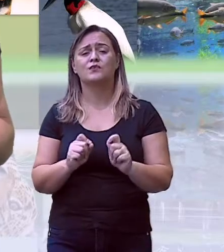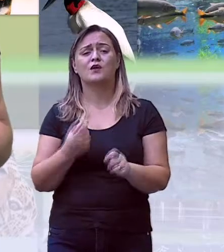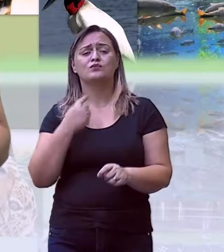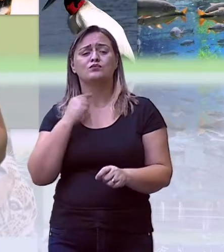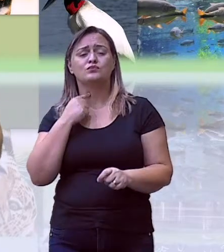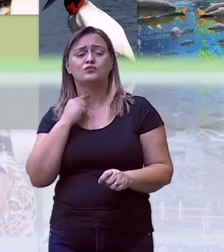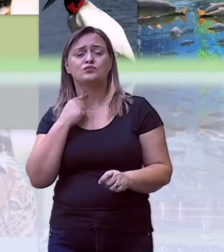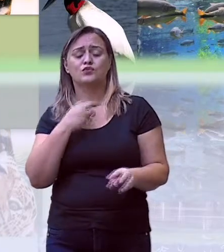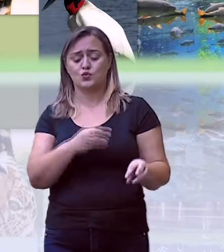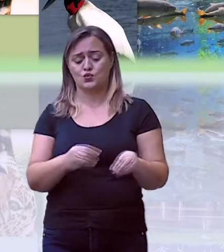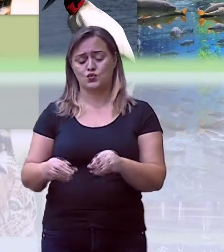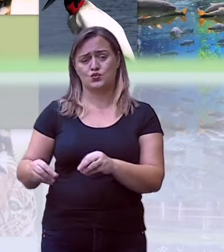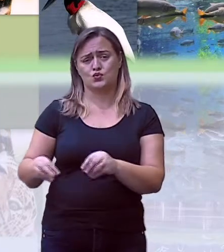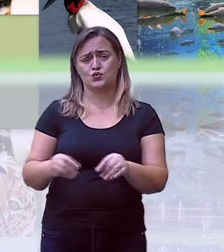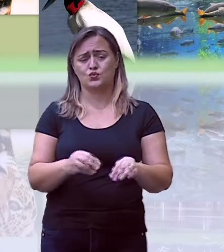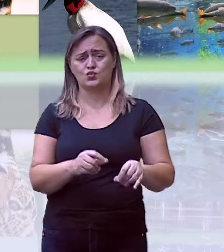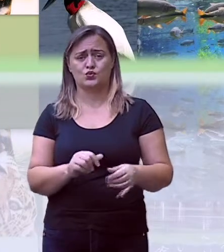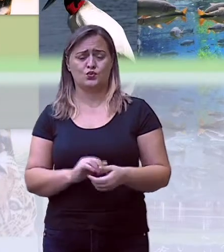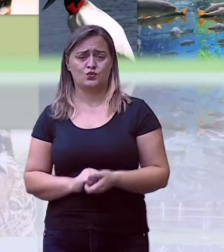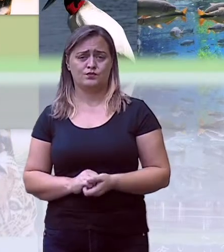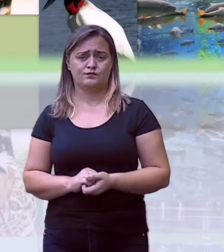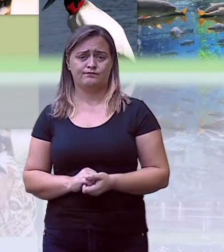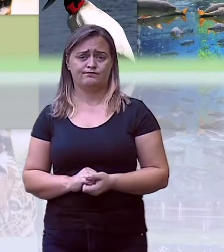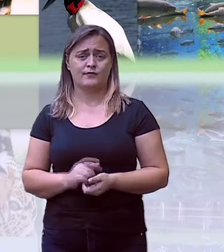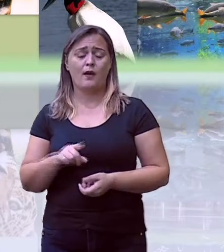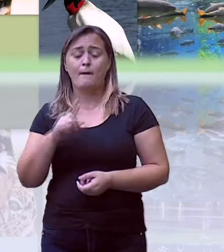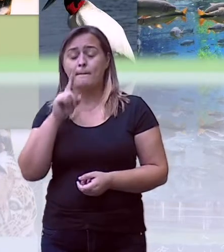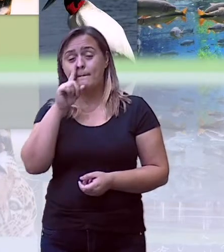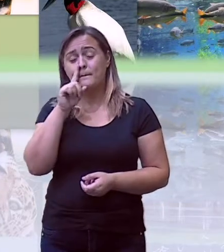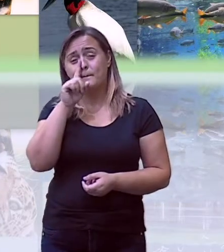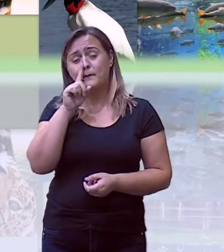contaminação vai ser seriamente